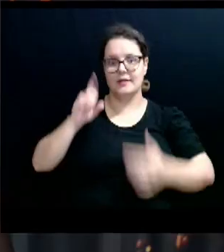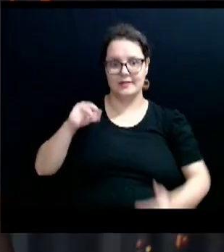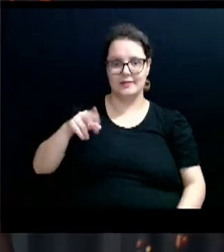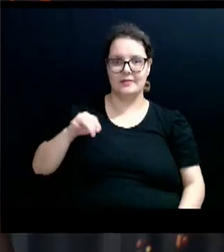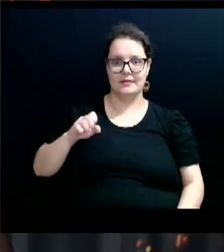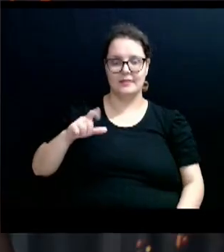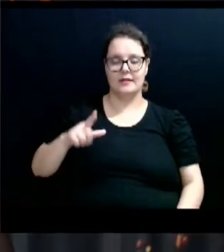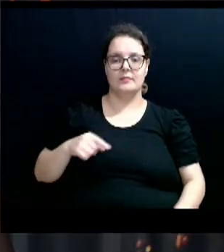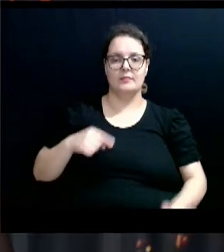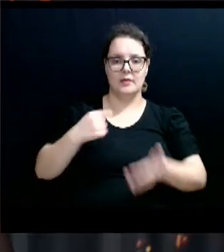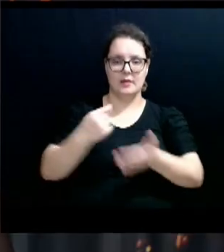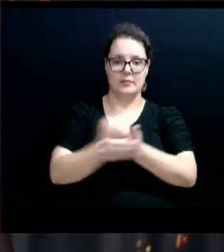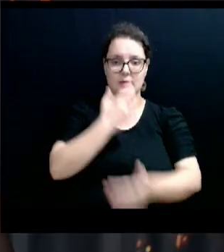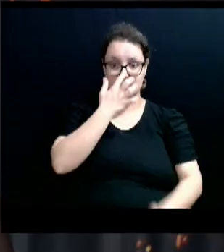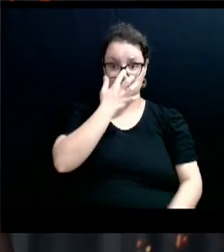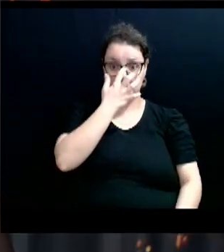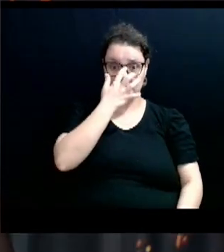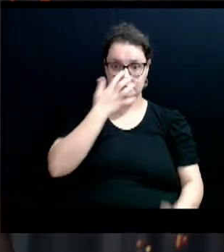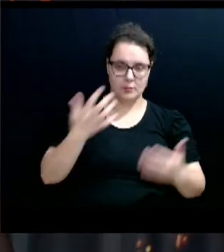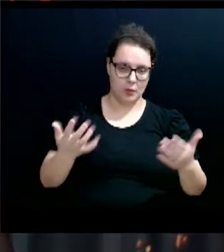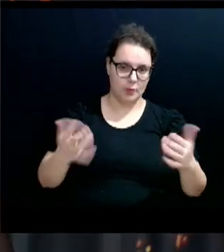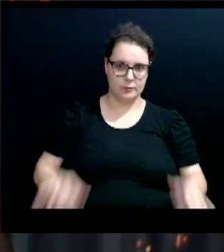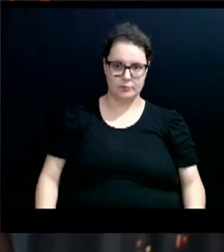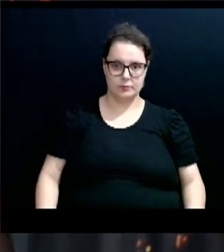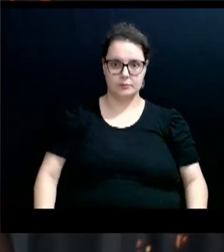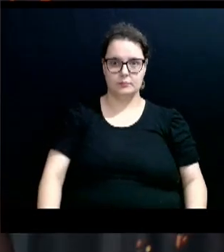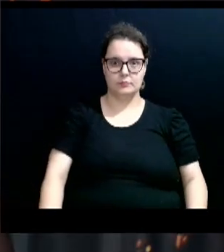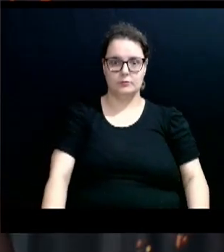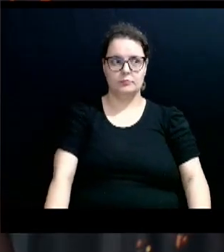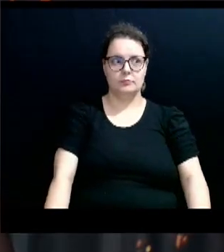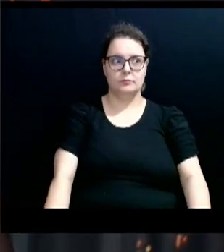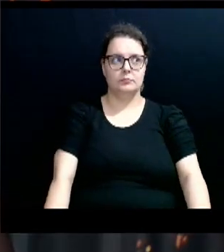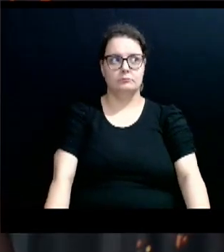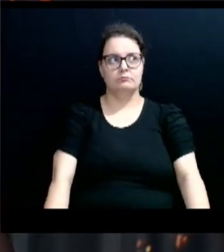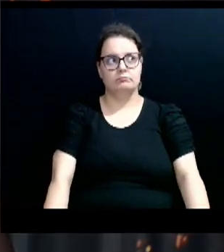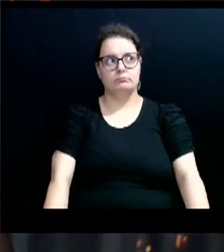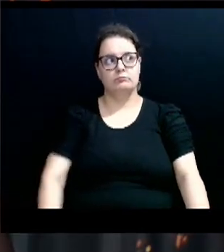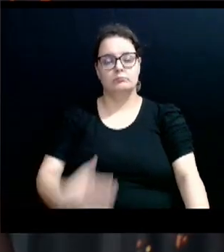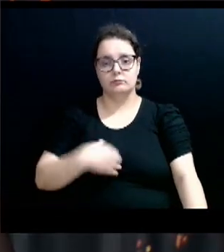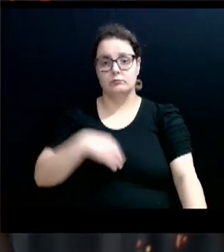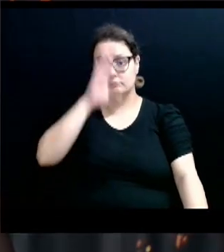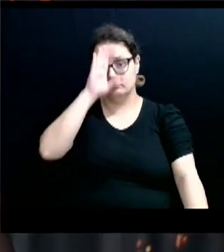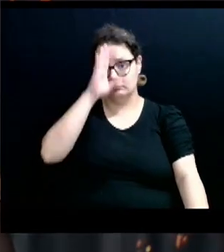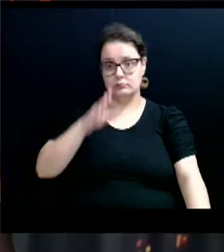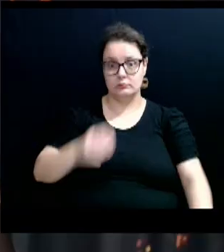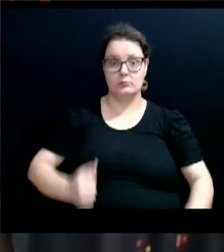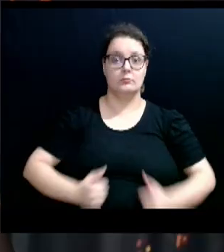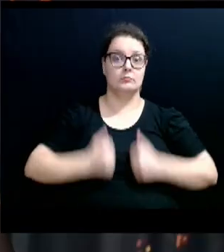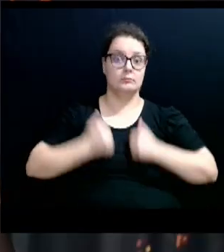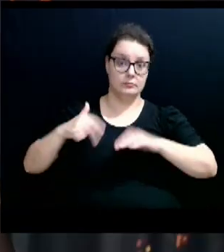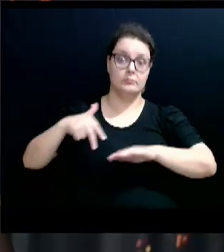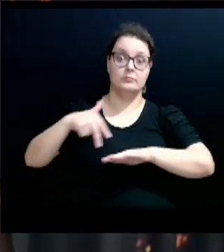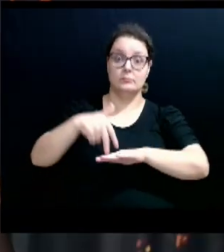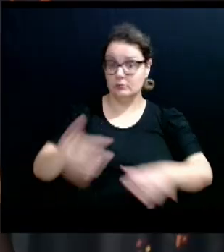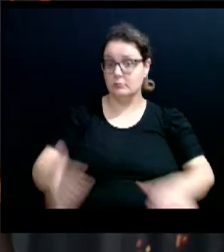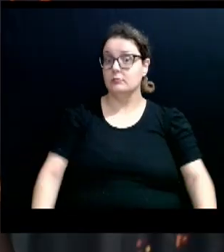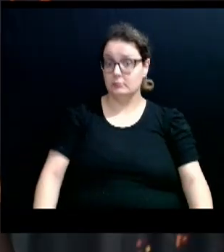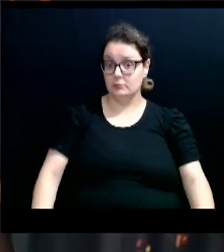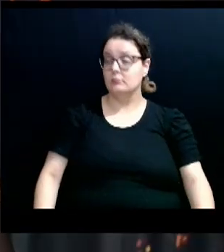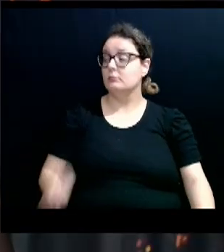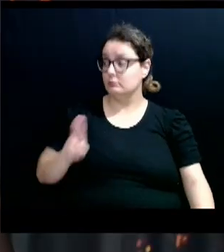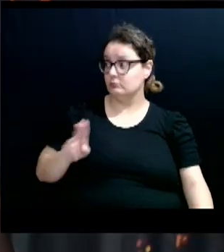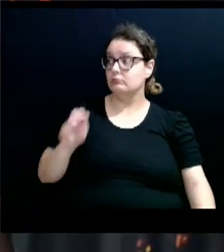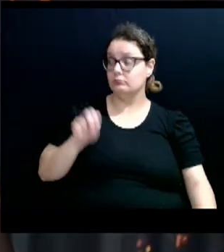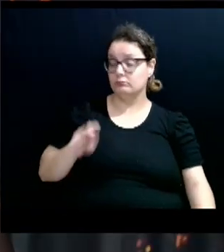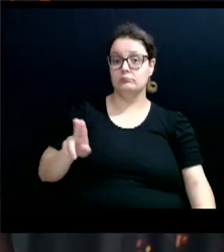né? De uma maneira muito direta, autoestima e protagonismo. Uau. Acho que quando a